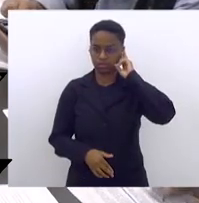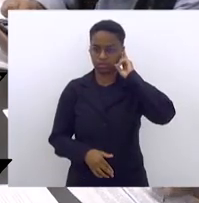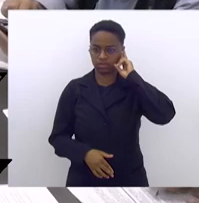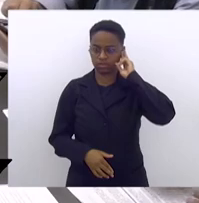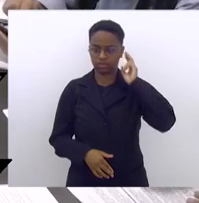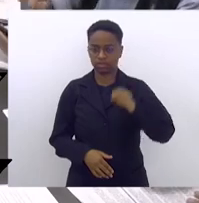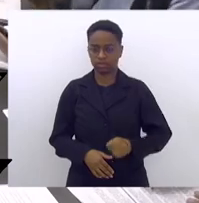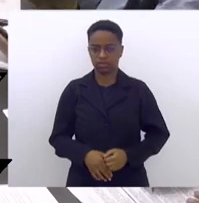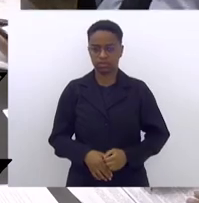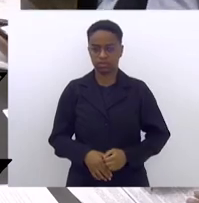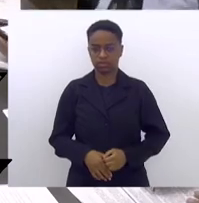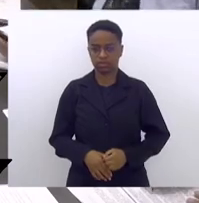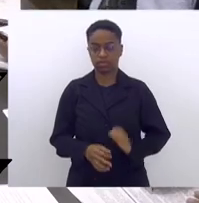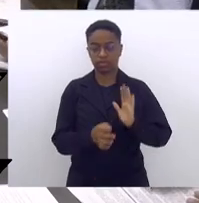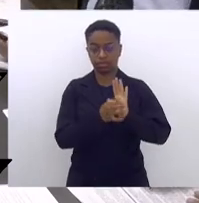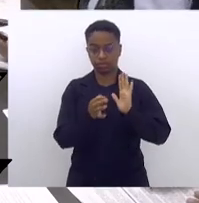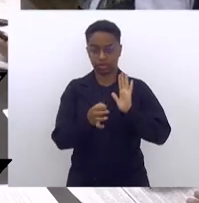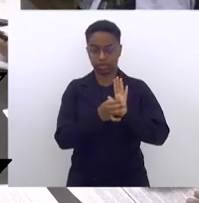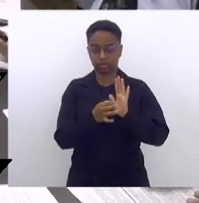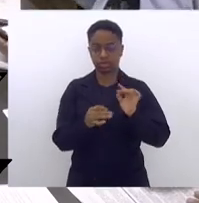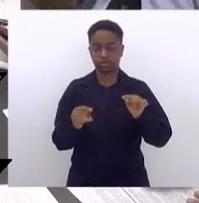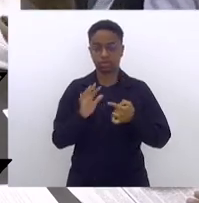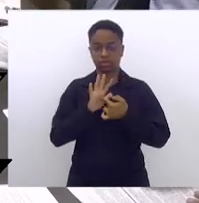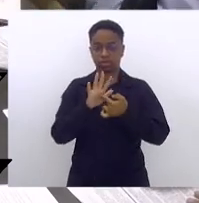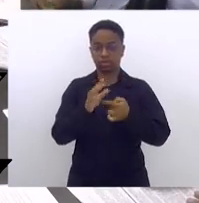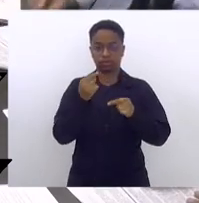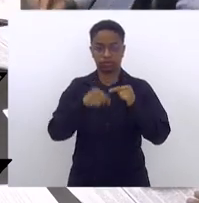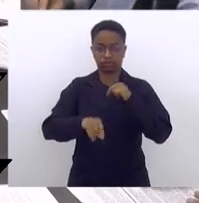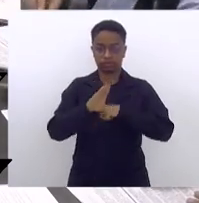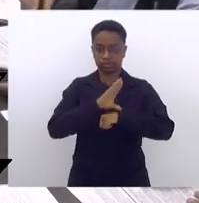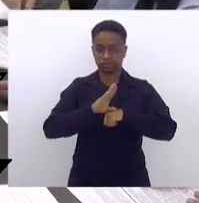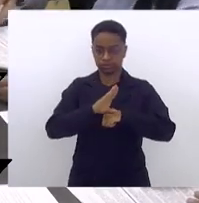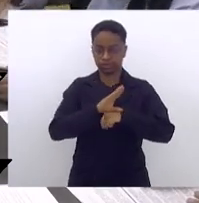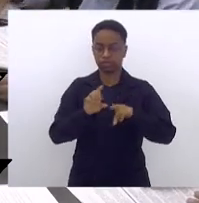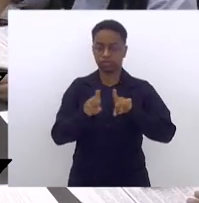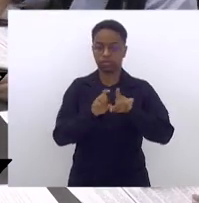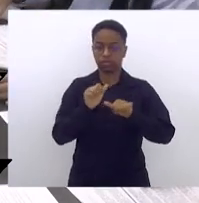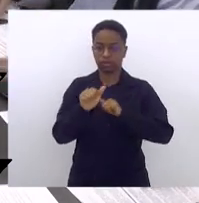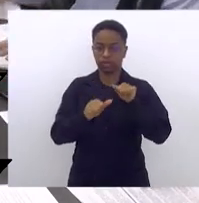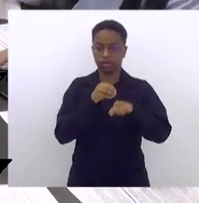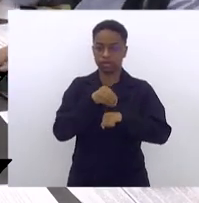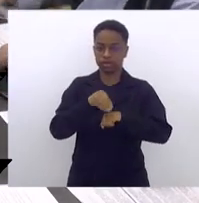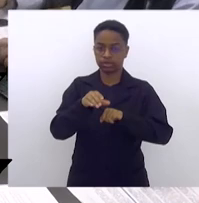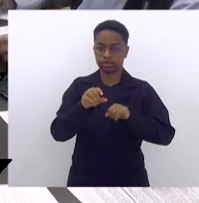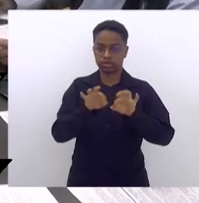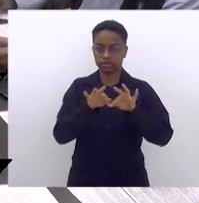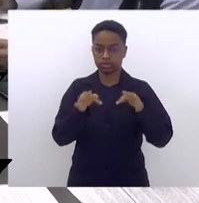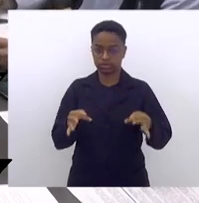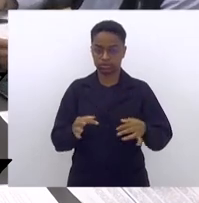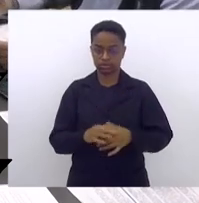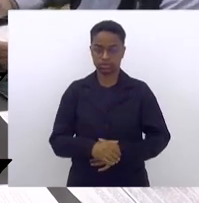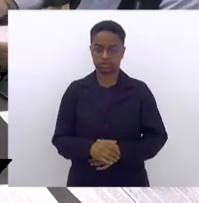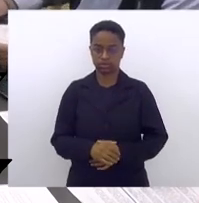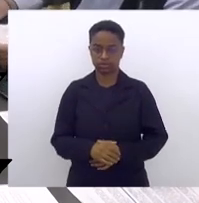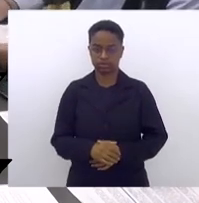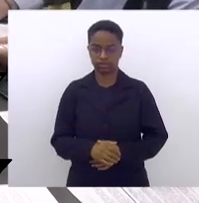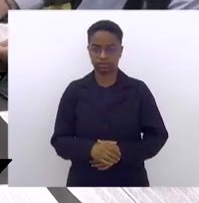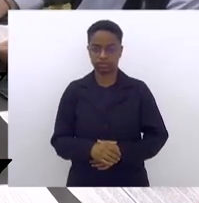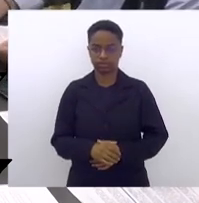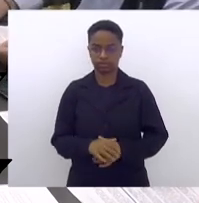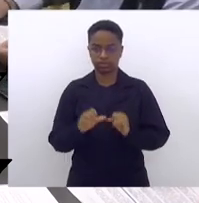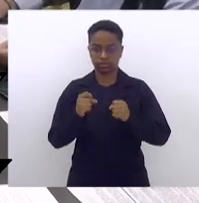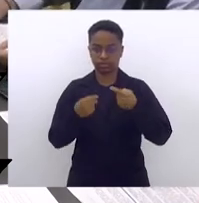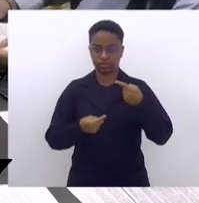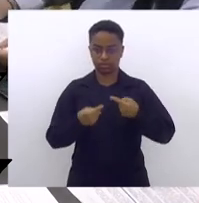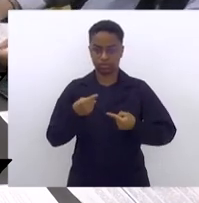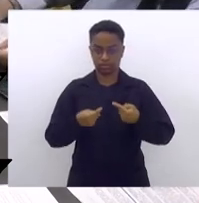Simples. Parecer retificado do autor é pela inconstitucionalidade e transformação em indicação simples. Em